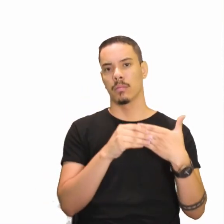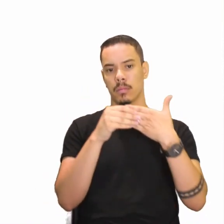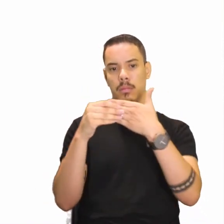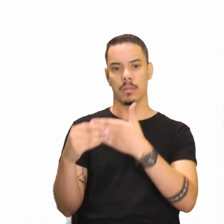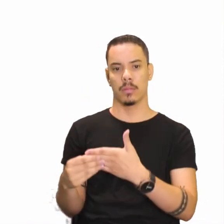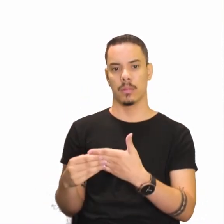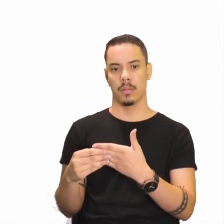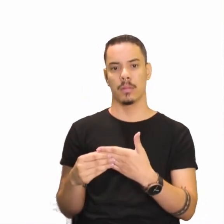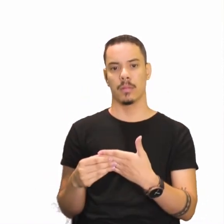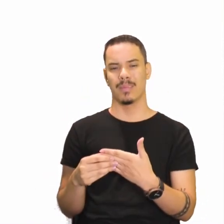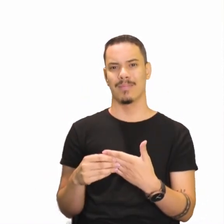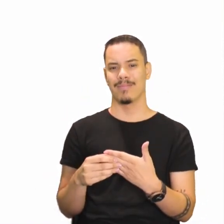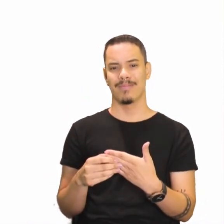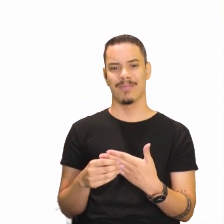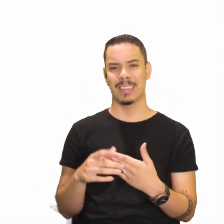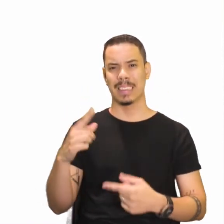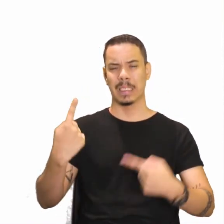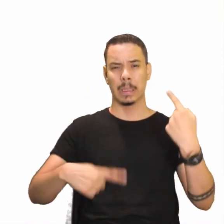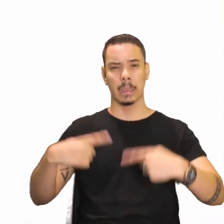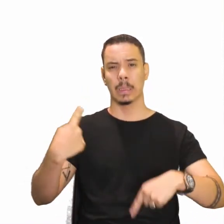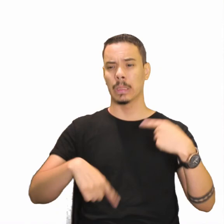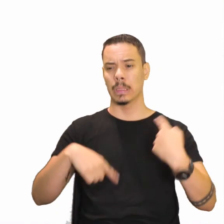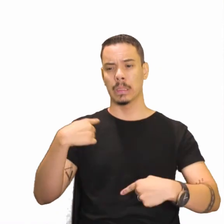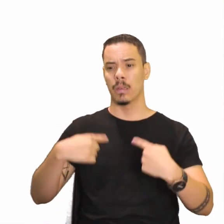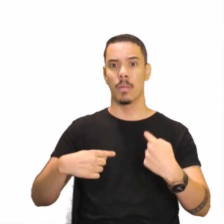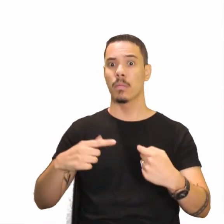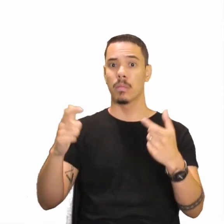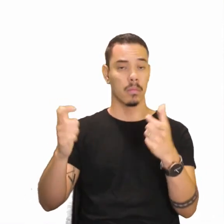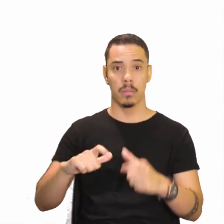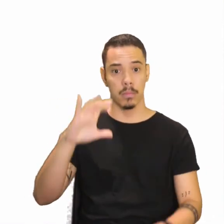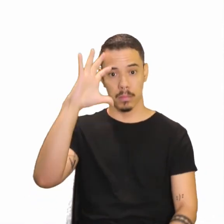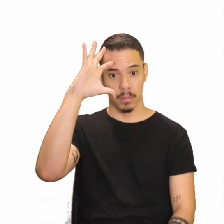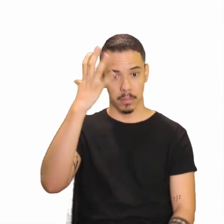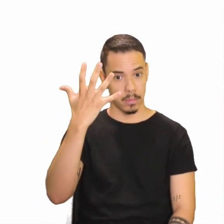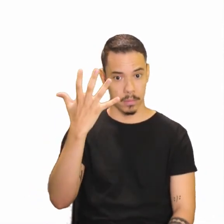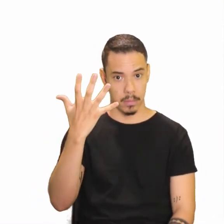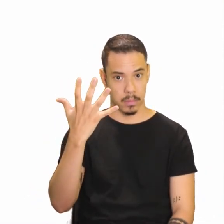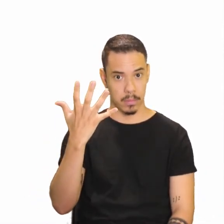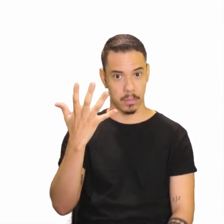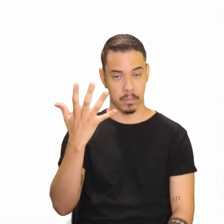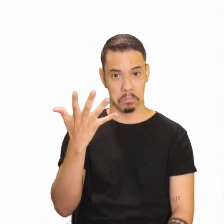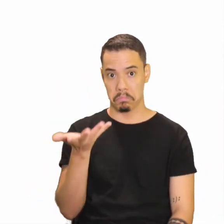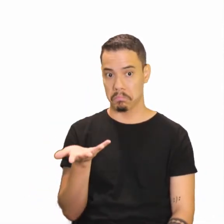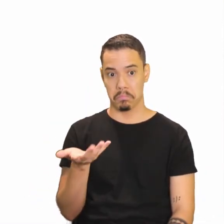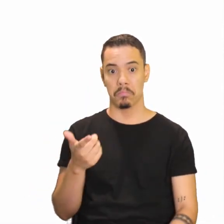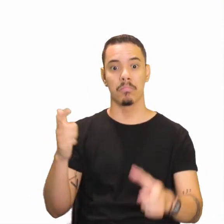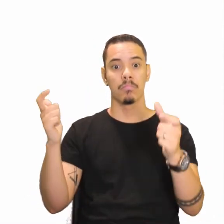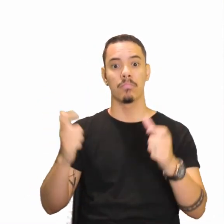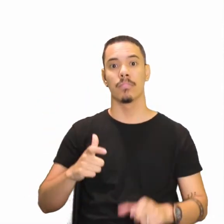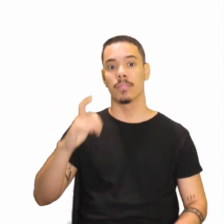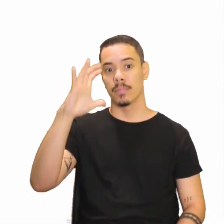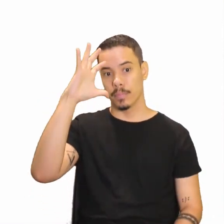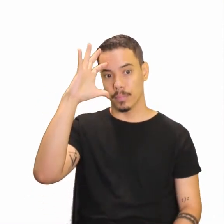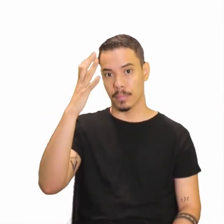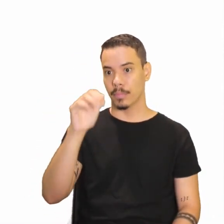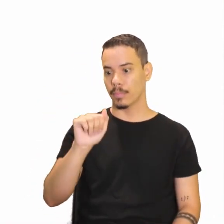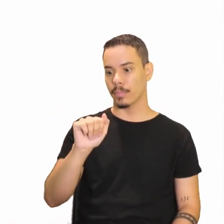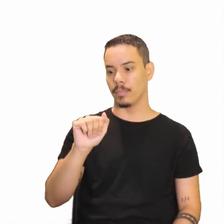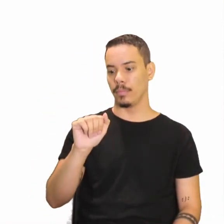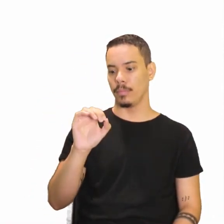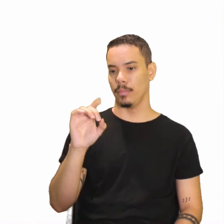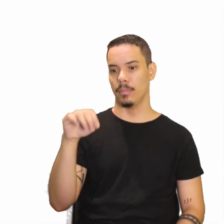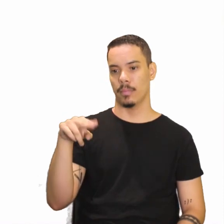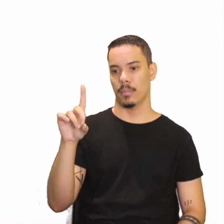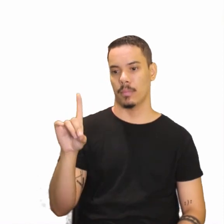onde nos levará tamanha discussões, né? Clarita, ó, aonde,